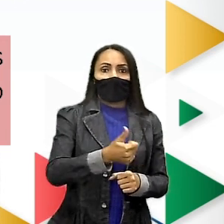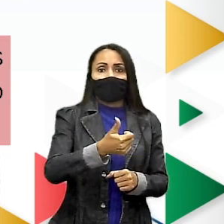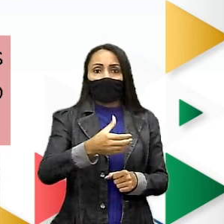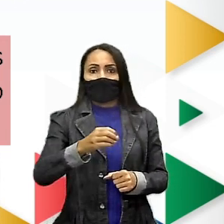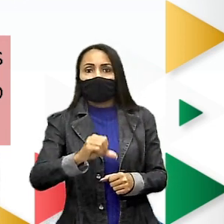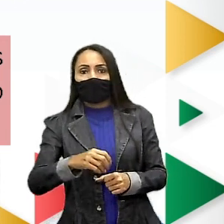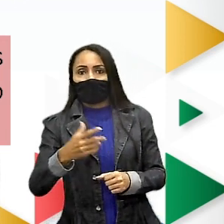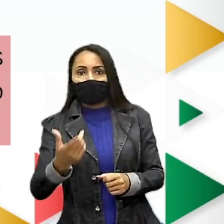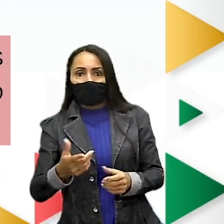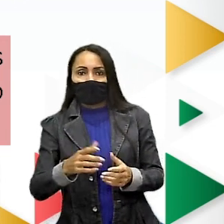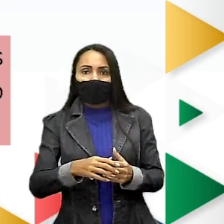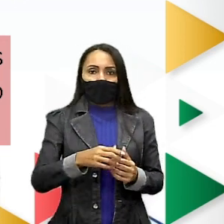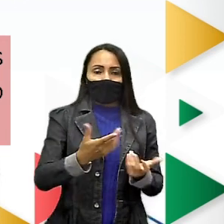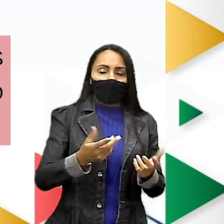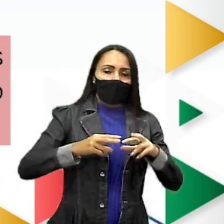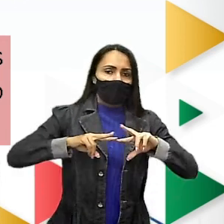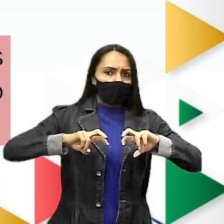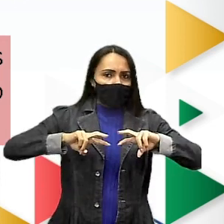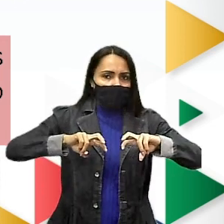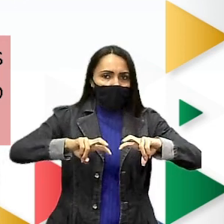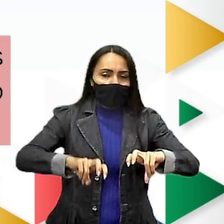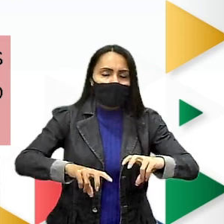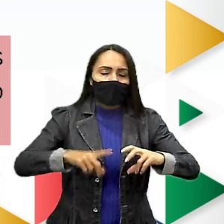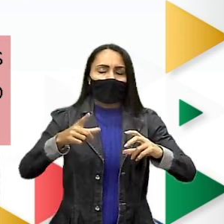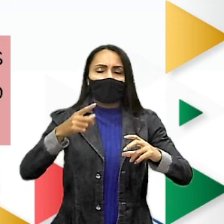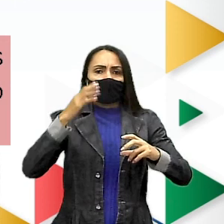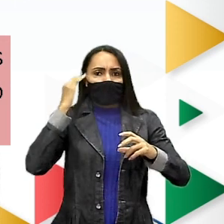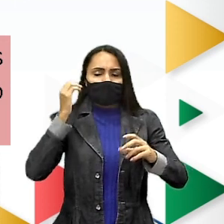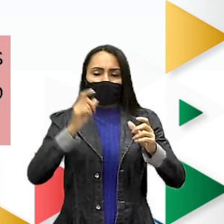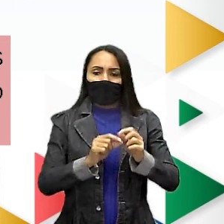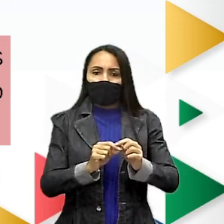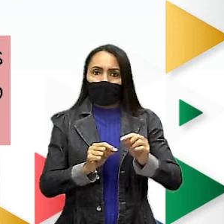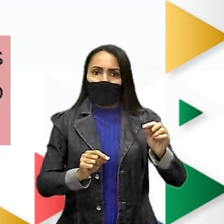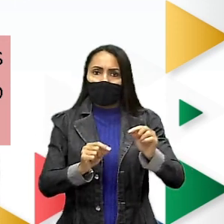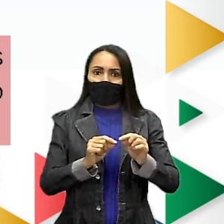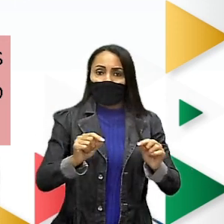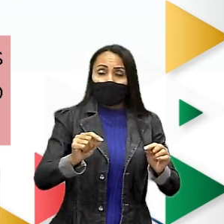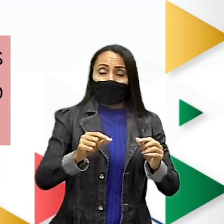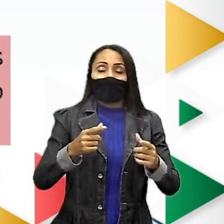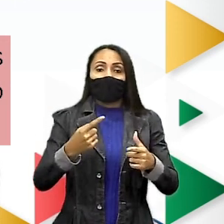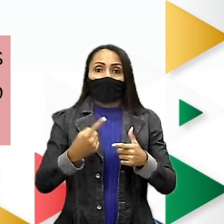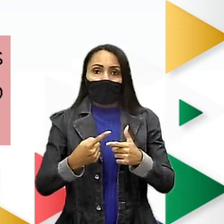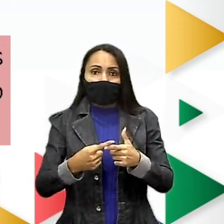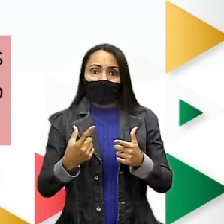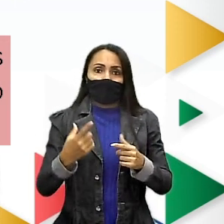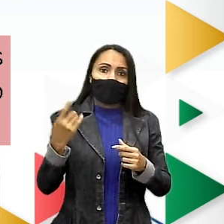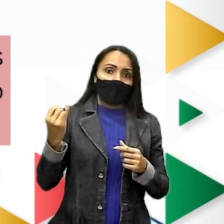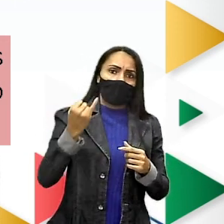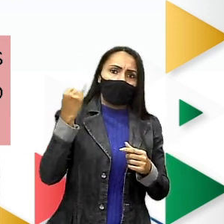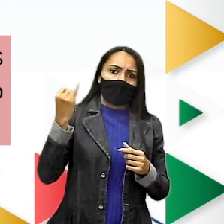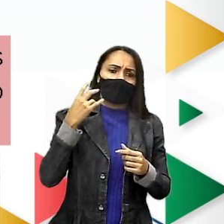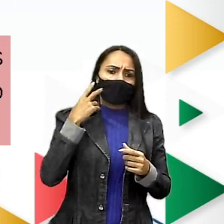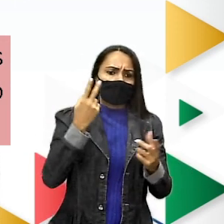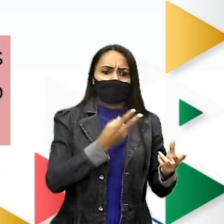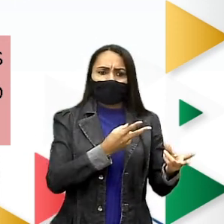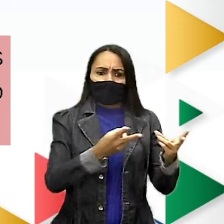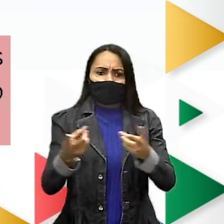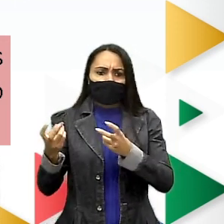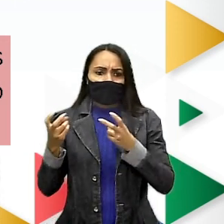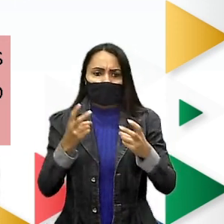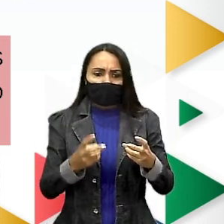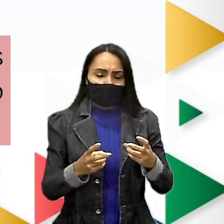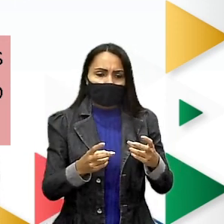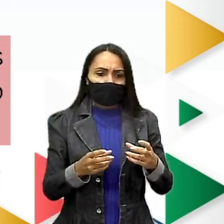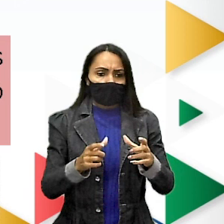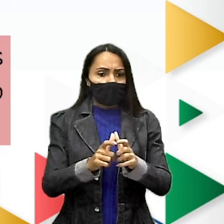especialistas vêm investigando esse vírus para saber o tamanho, porque é importante identificar o tamanho, a variação no